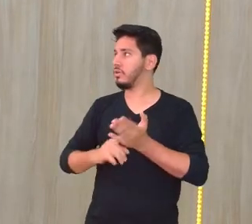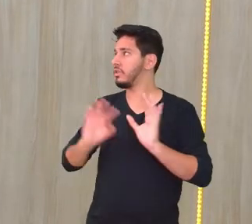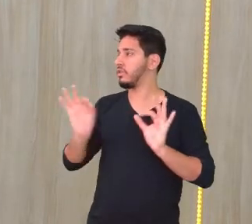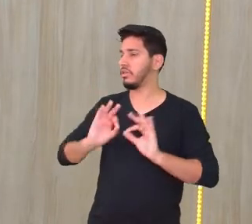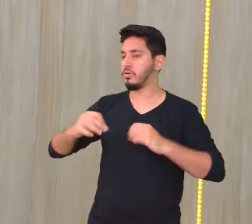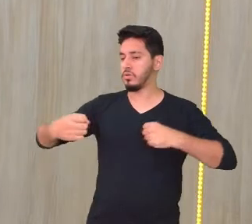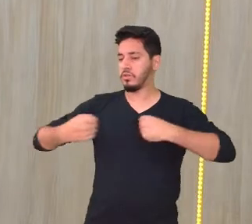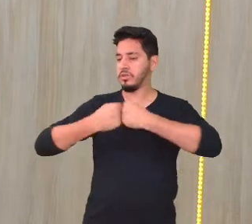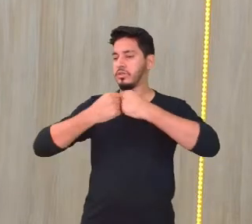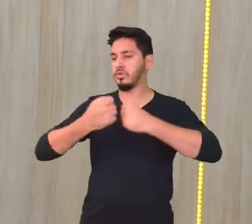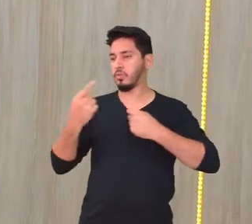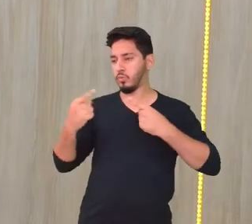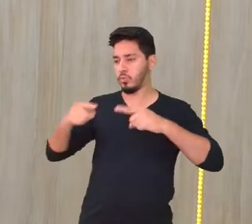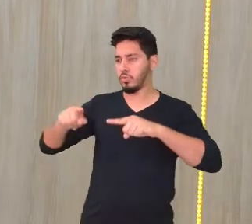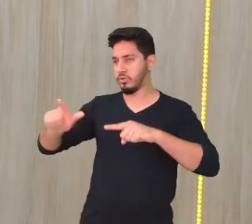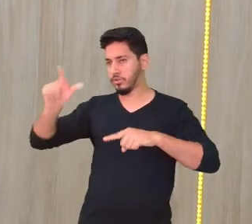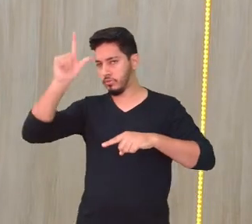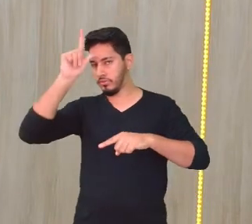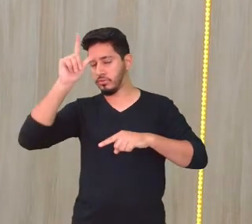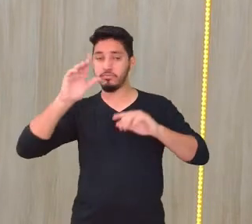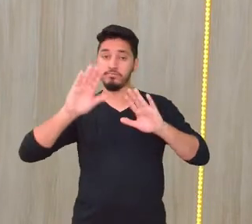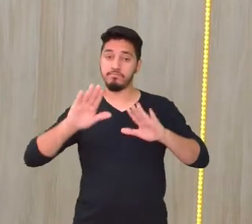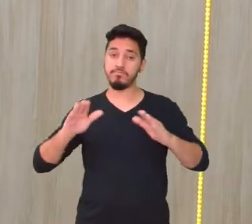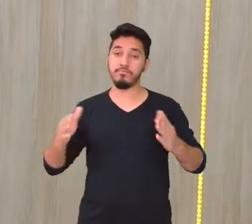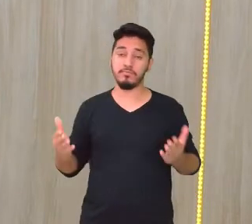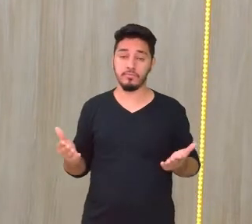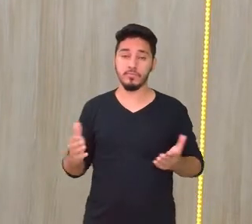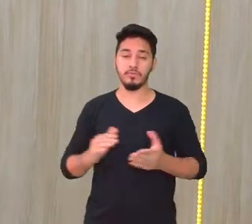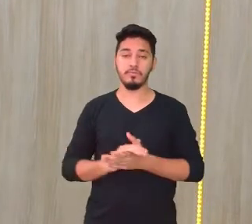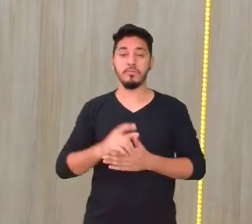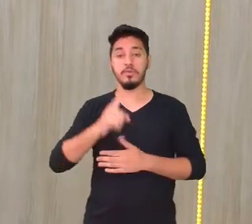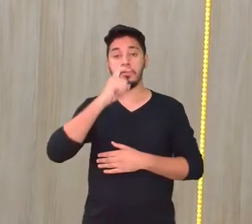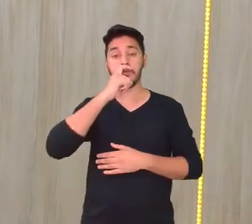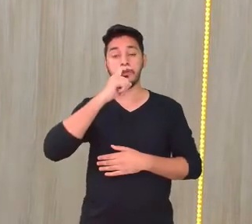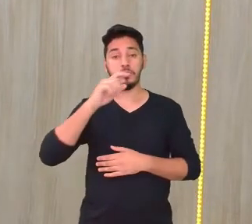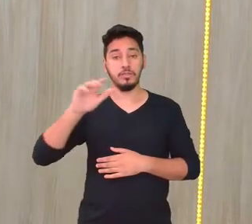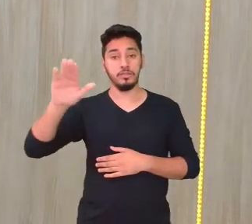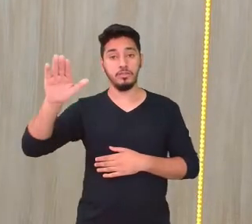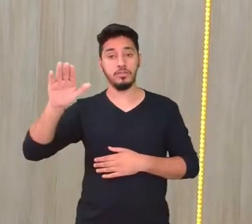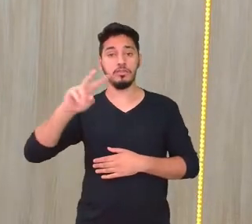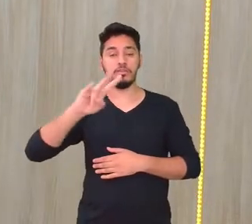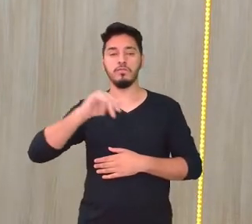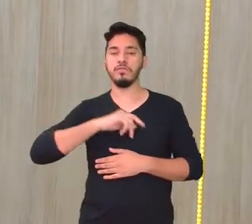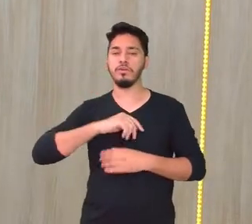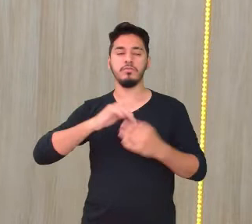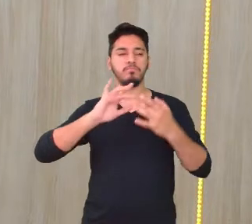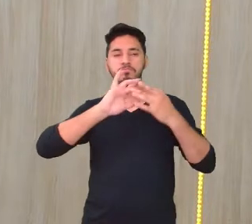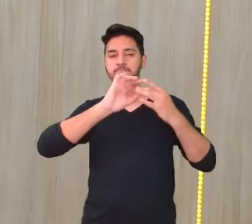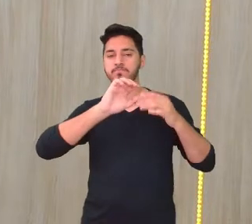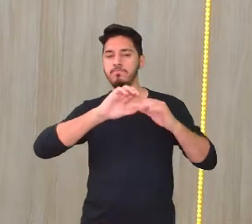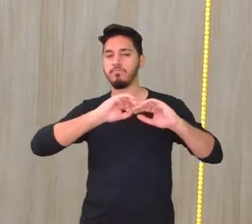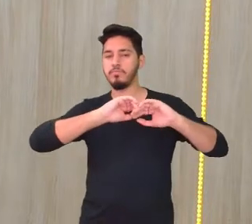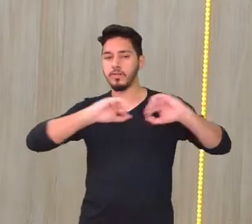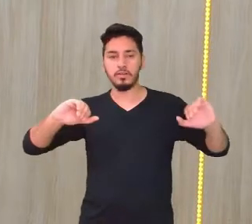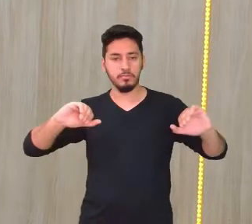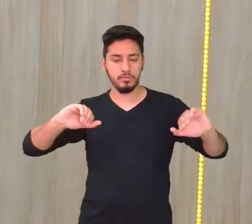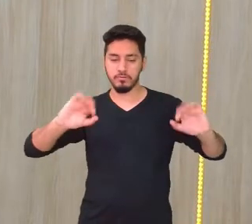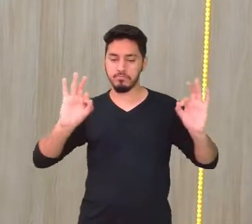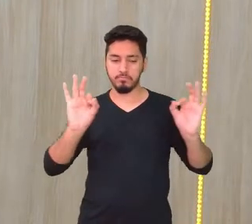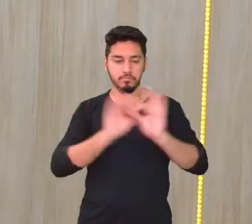agressão contra a Alemanha? Mas aí é que está. Hitler ele vai romper, né,